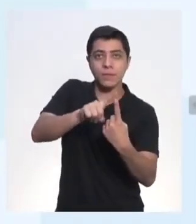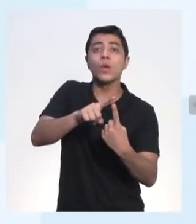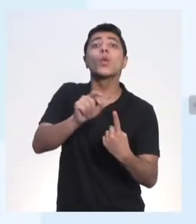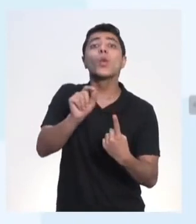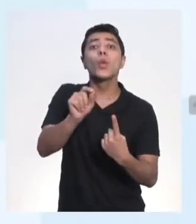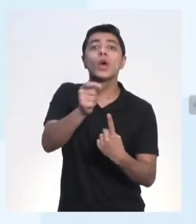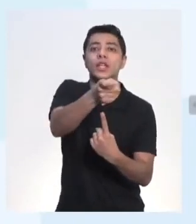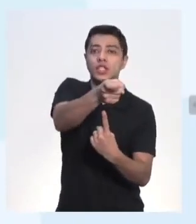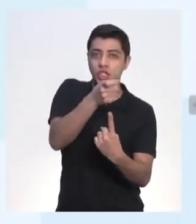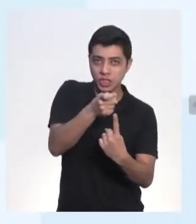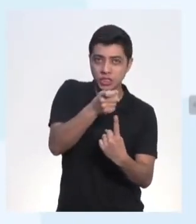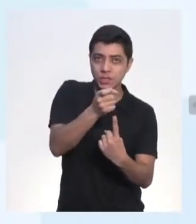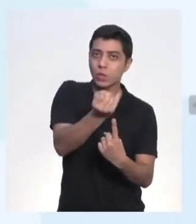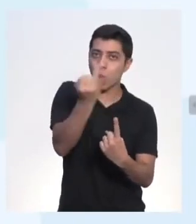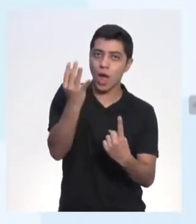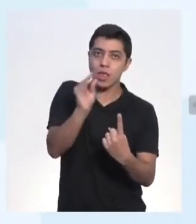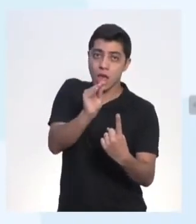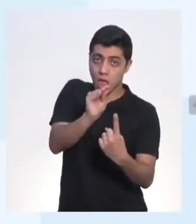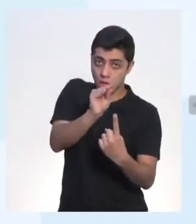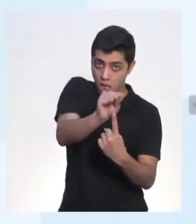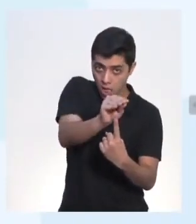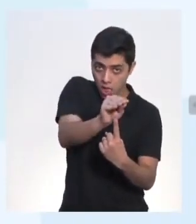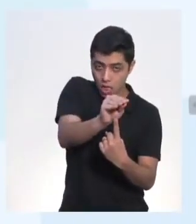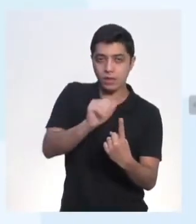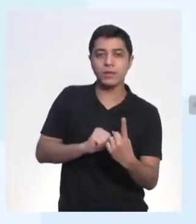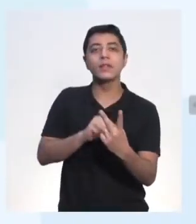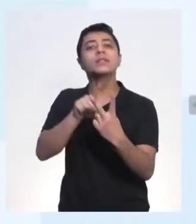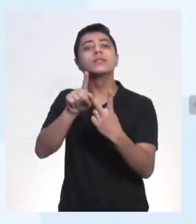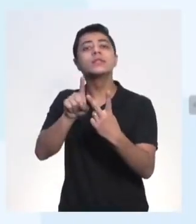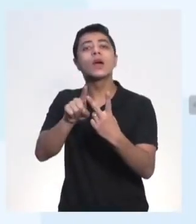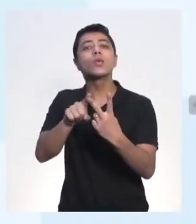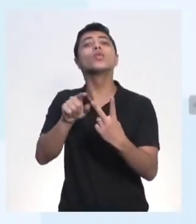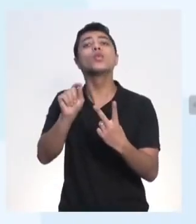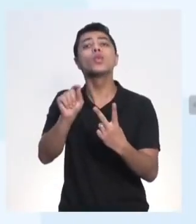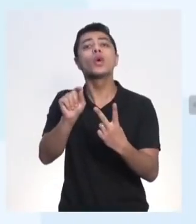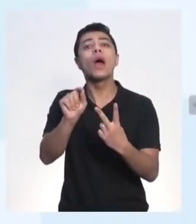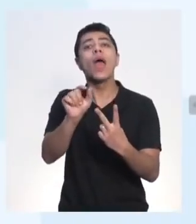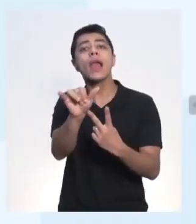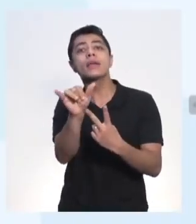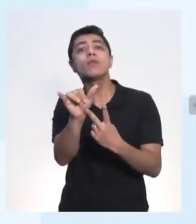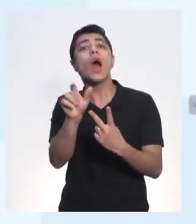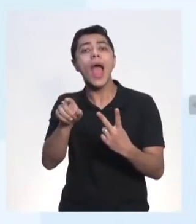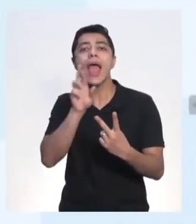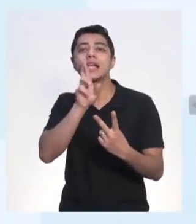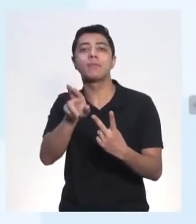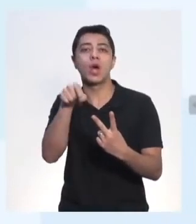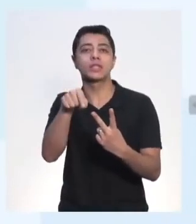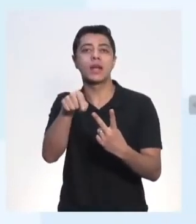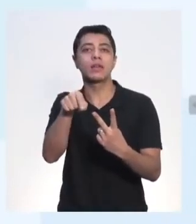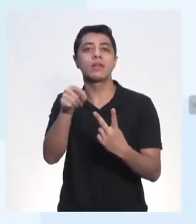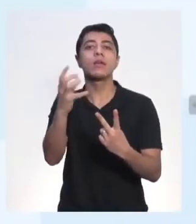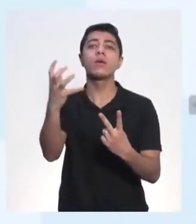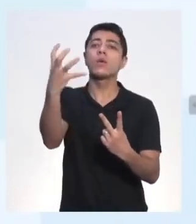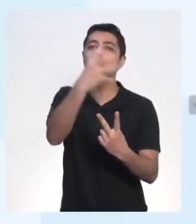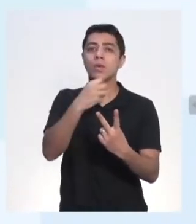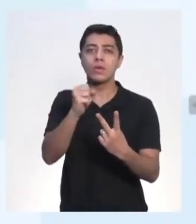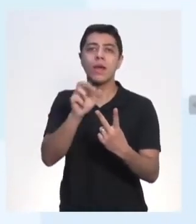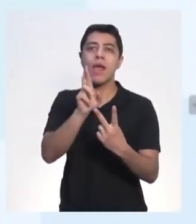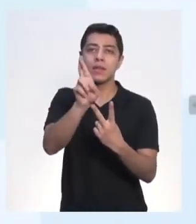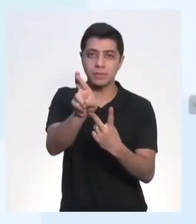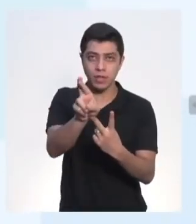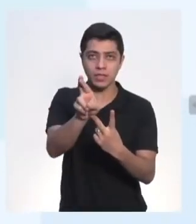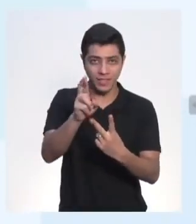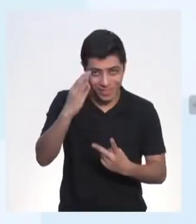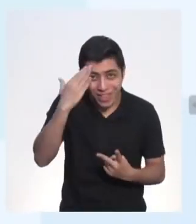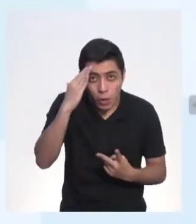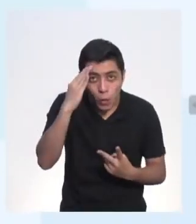menos 2. Depois é menos 1, e vai elevar 2 a menos 1 e colocar a resposta. E vai montar os pares